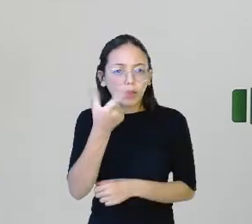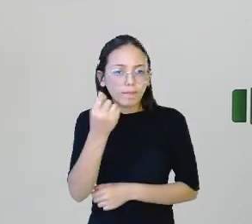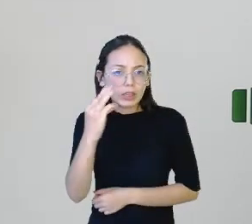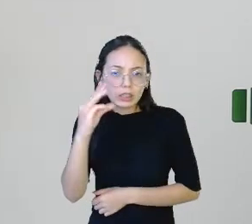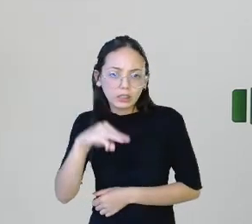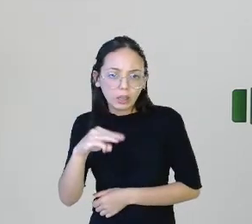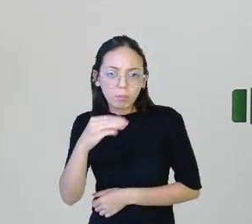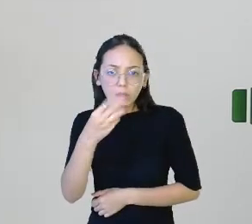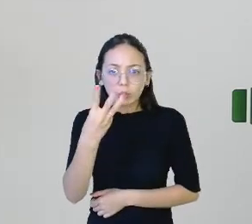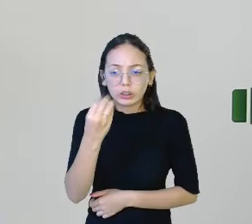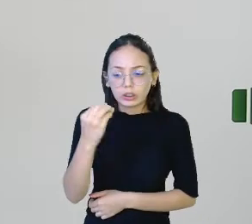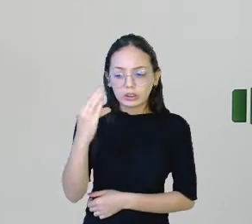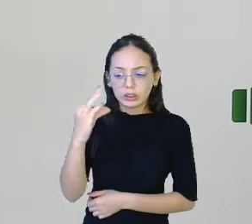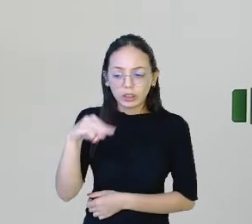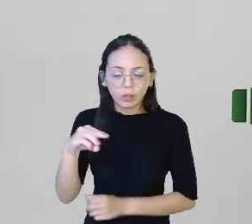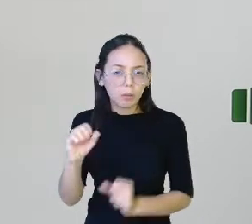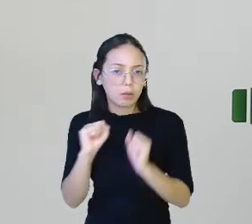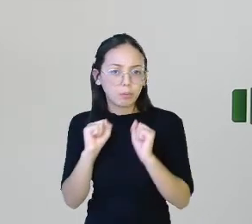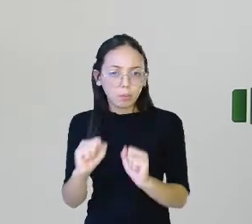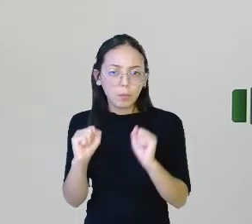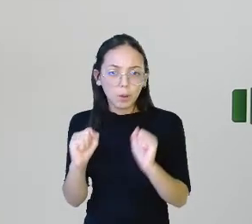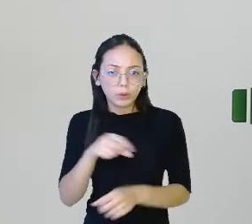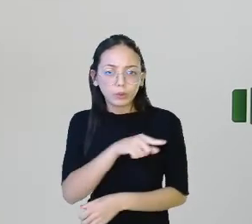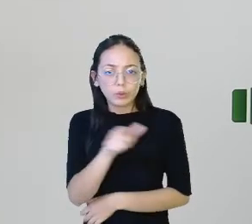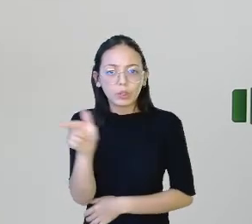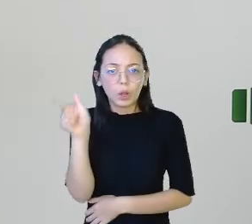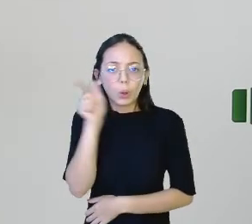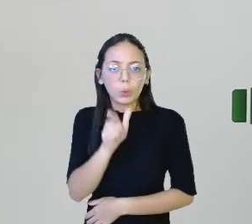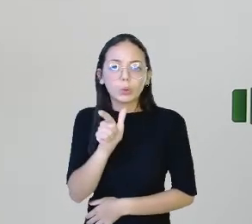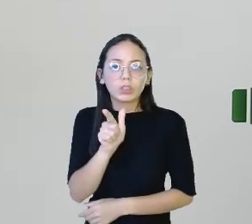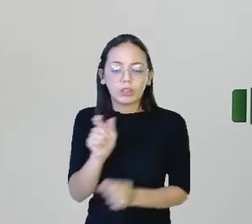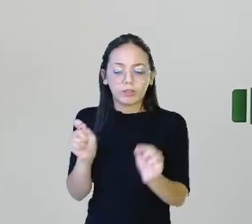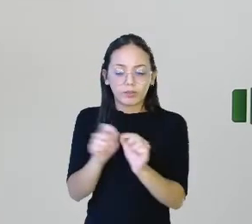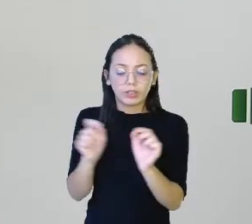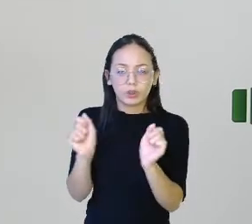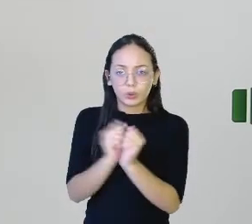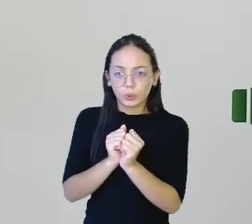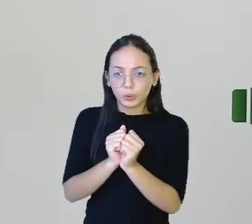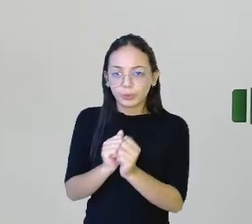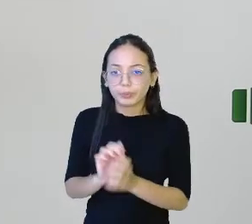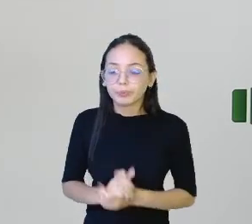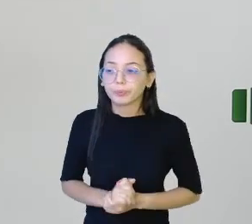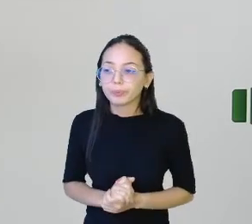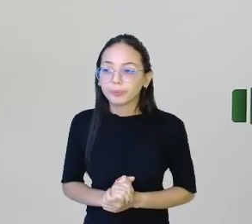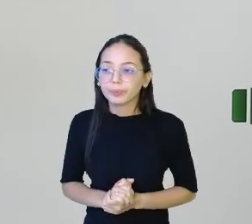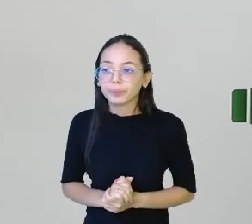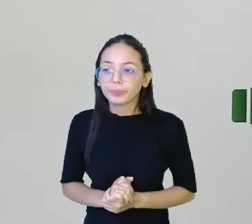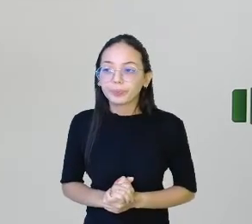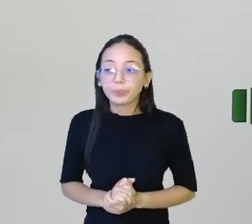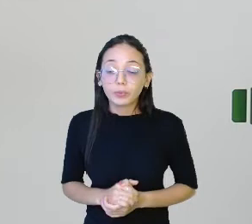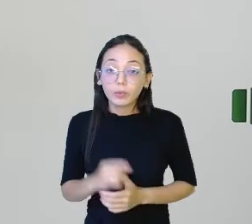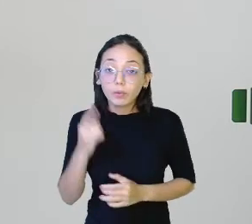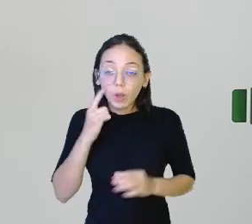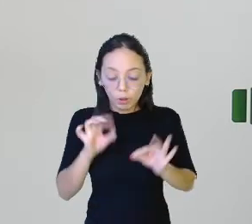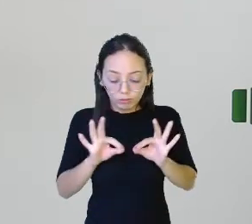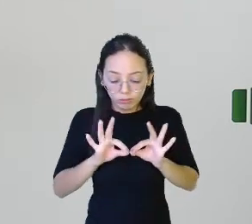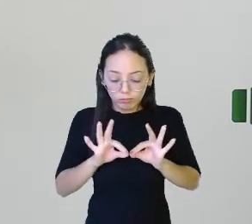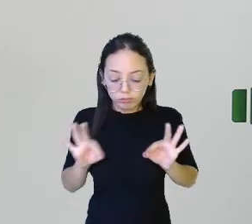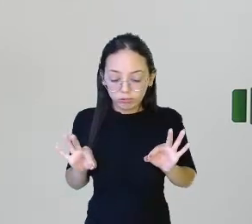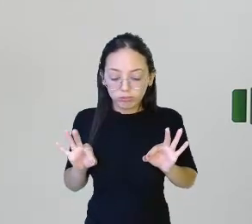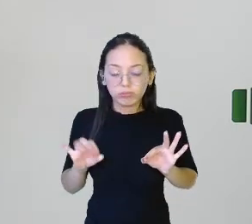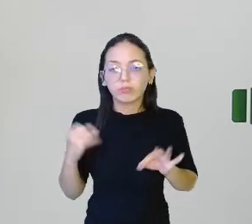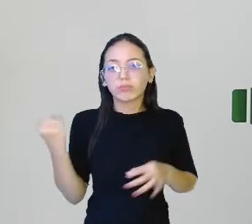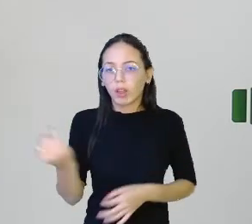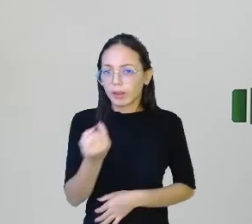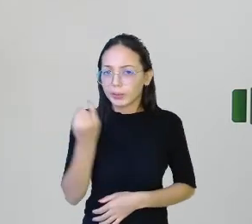centímetros, 30 centímetros, que você vai conseguir fazer junto comigo. Você vai pegar, fazer uma marcação. É importante